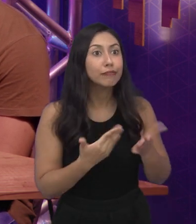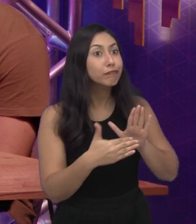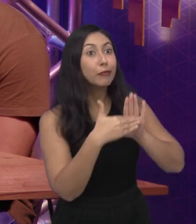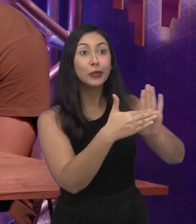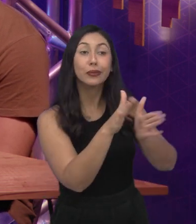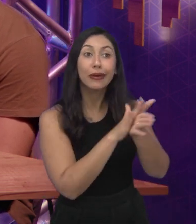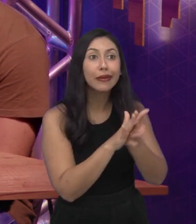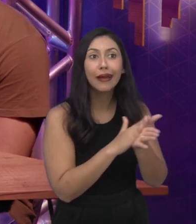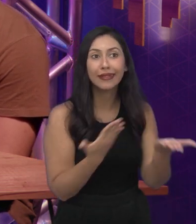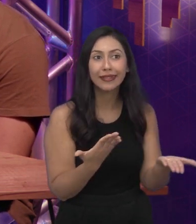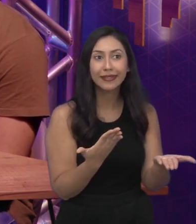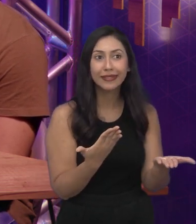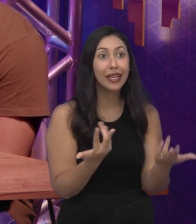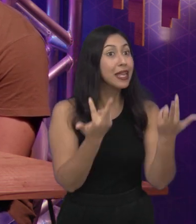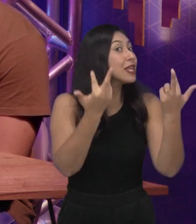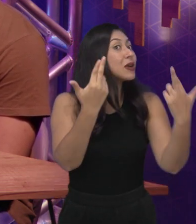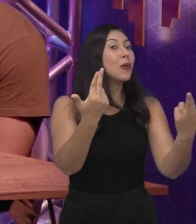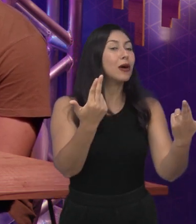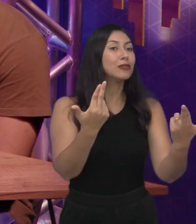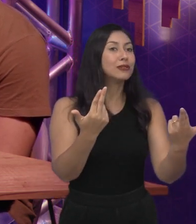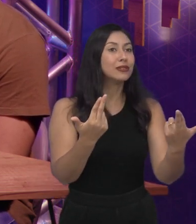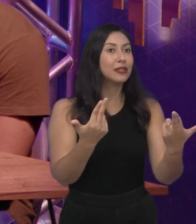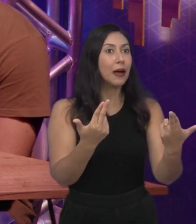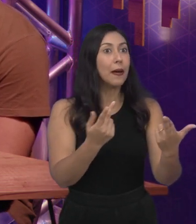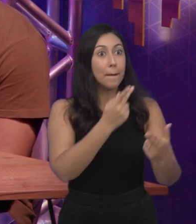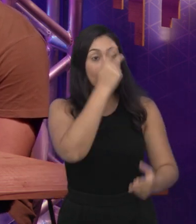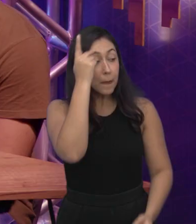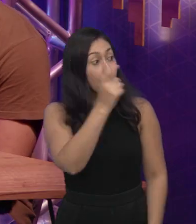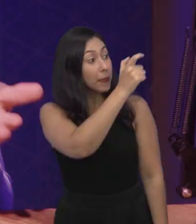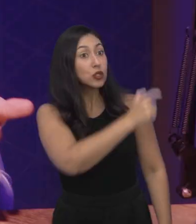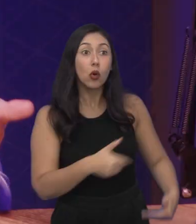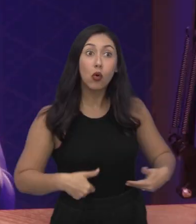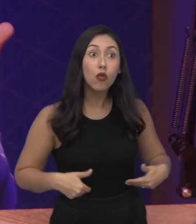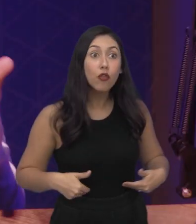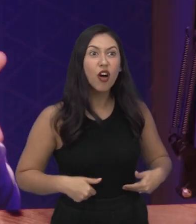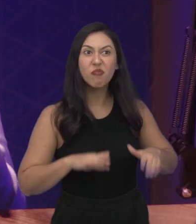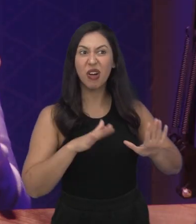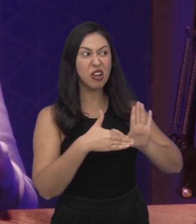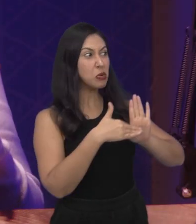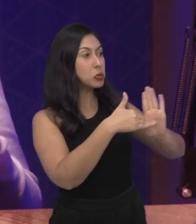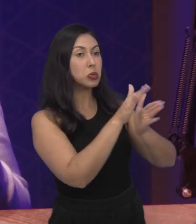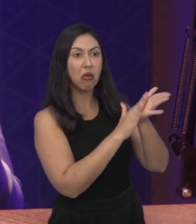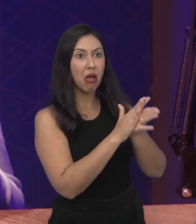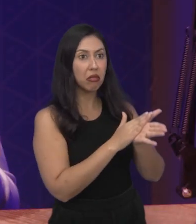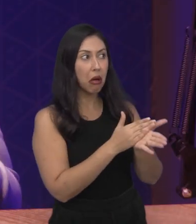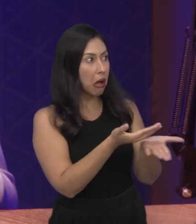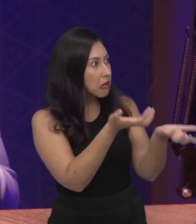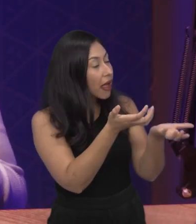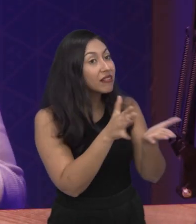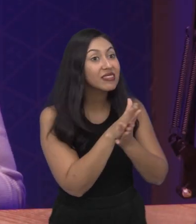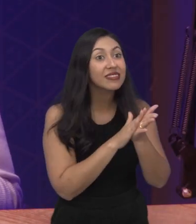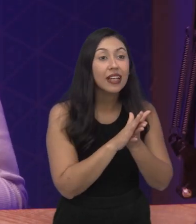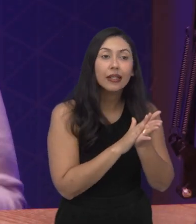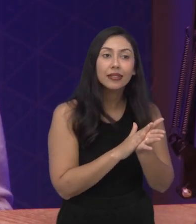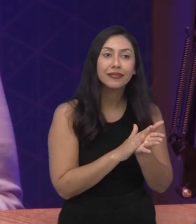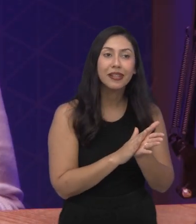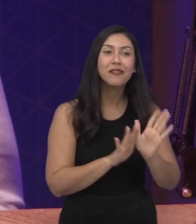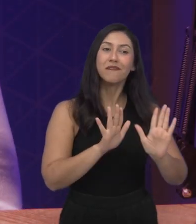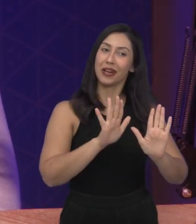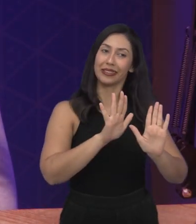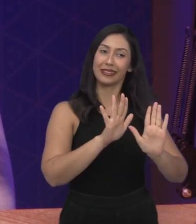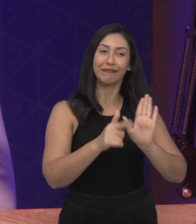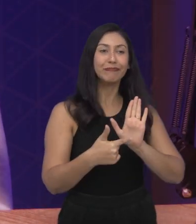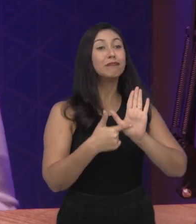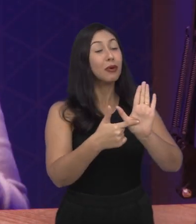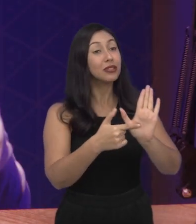estão literalmente do lado de uma pessoa que tá passando fome e eles não fazem nada. E a crítica é exatamente essa, de que quantas vezes